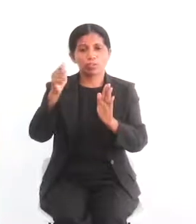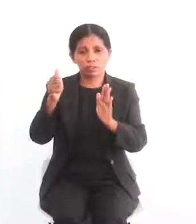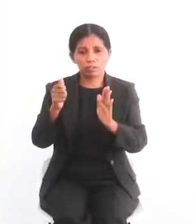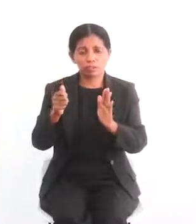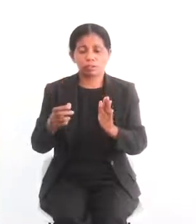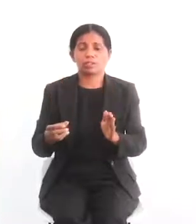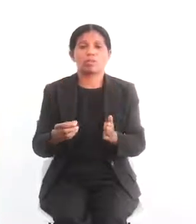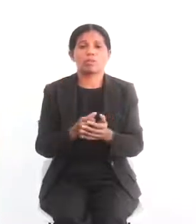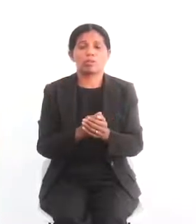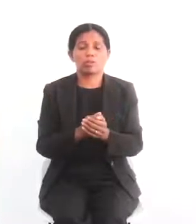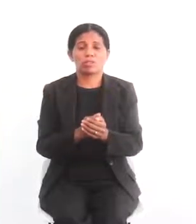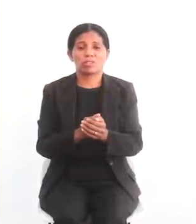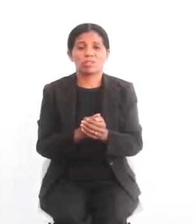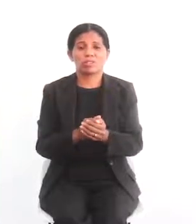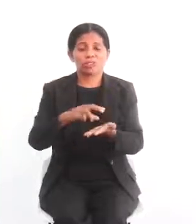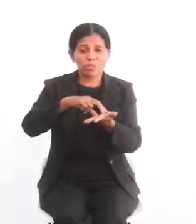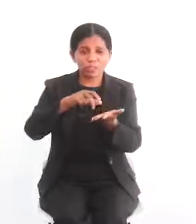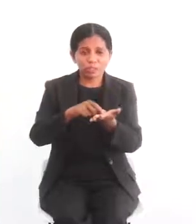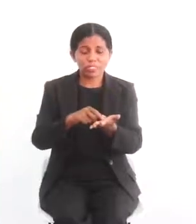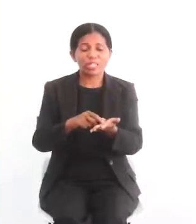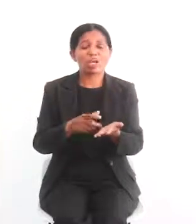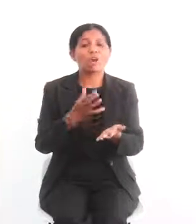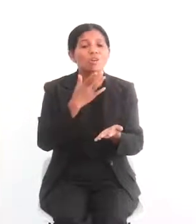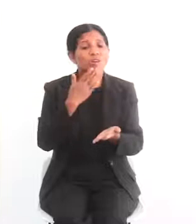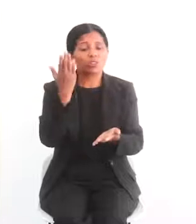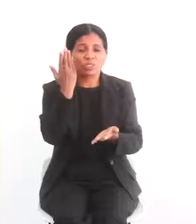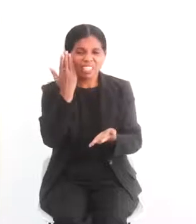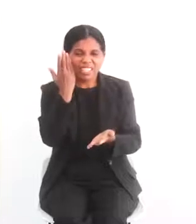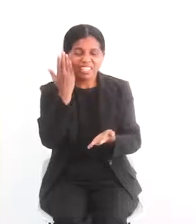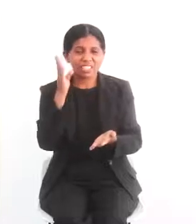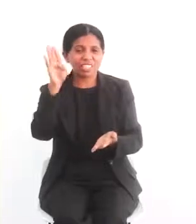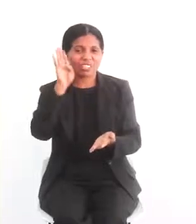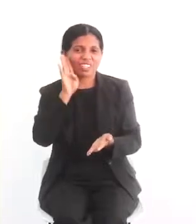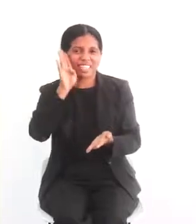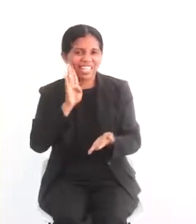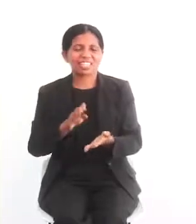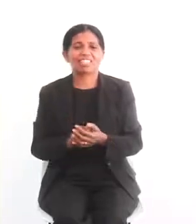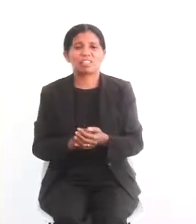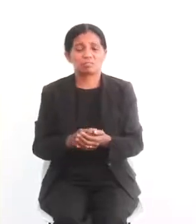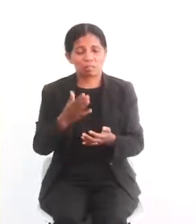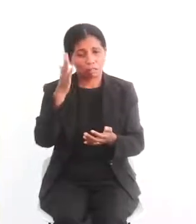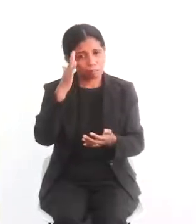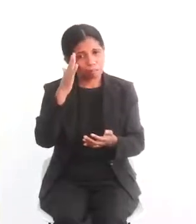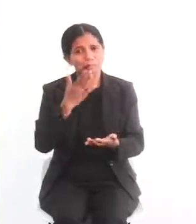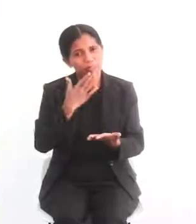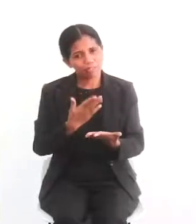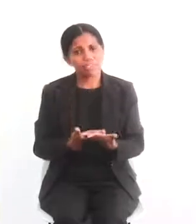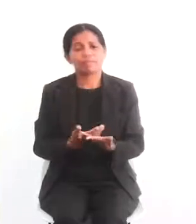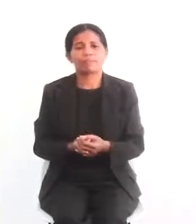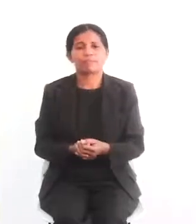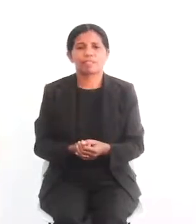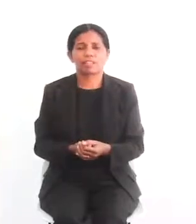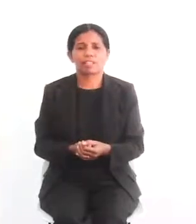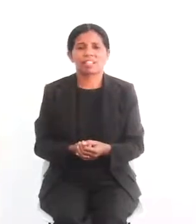Retirou-os quando estavam loirinhos. Conseguiram repetir a receita? Boa! Oh, o nosso